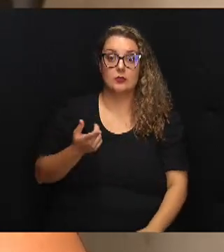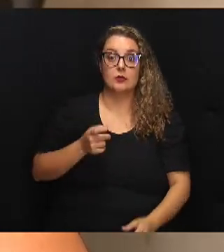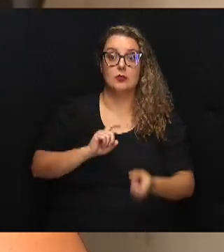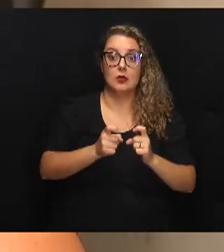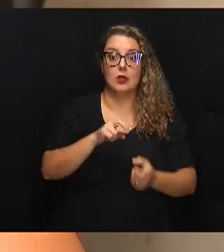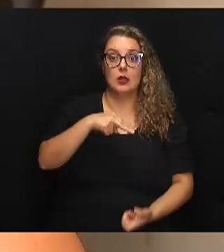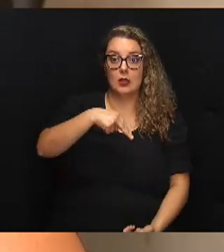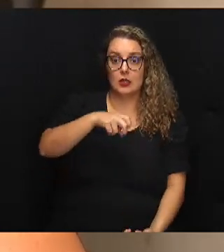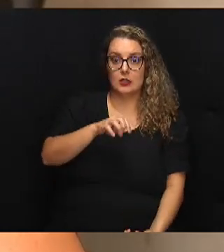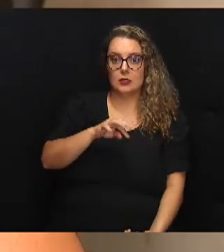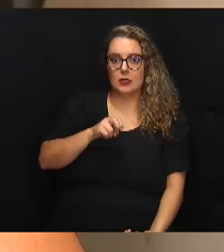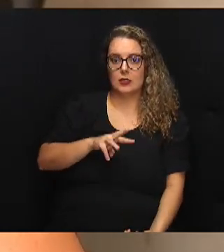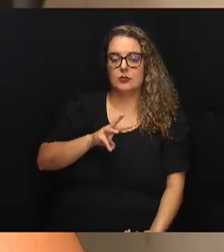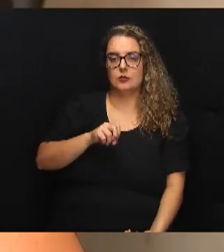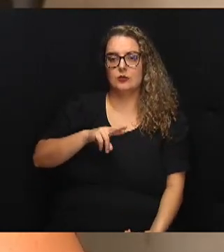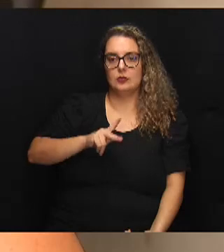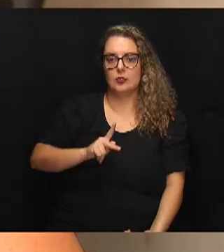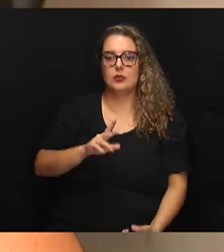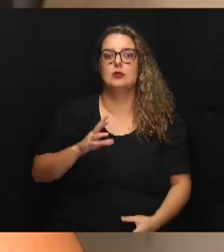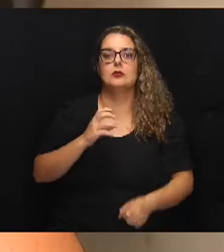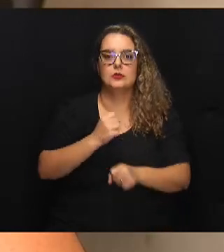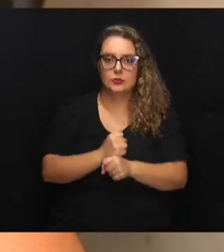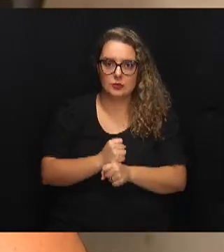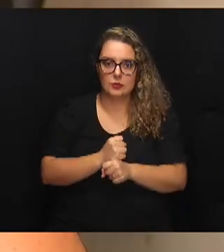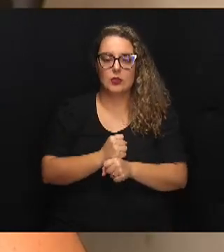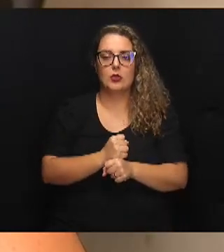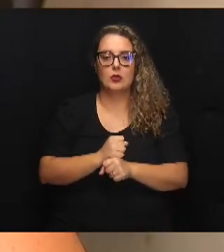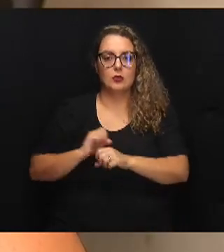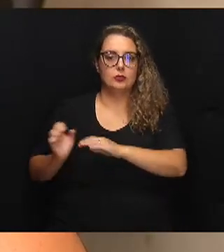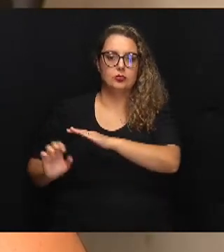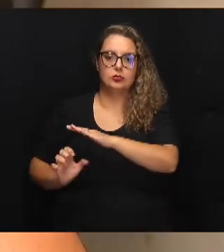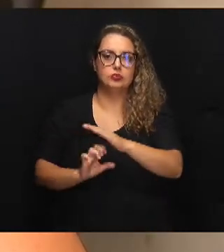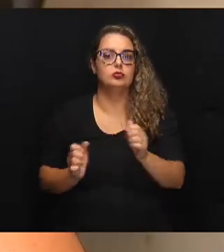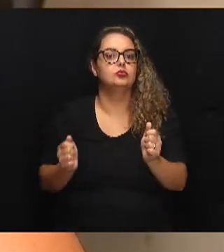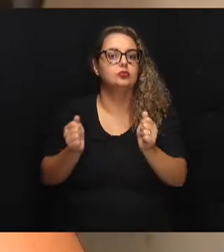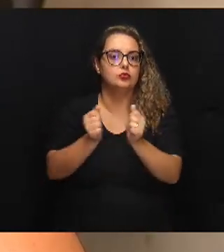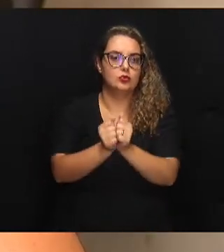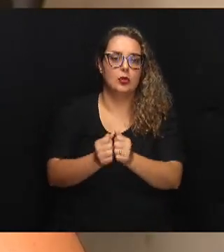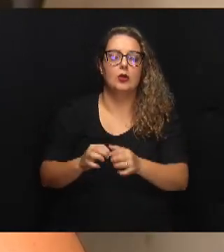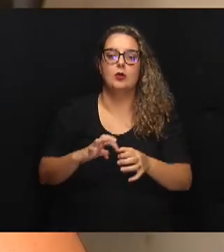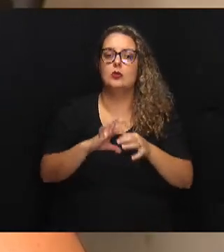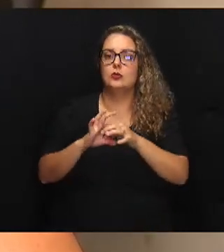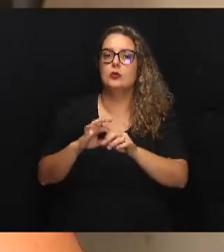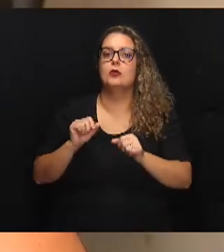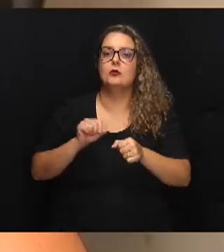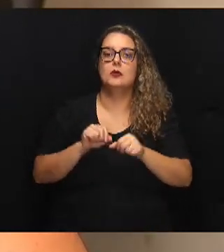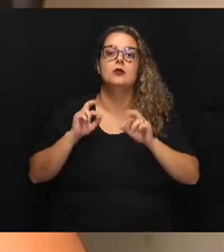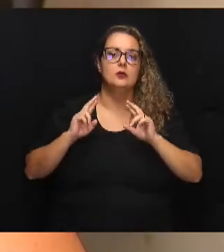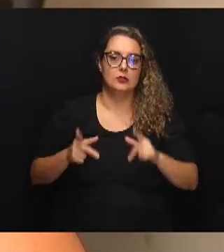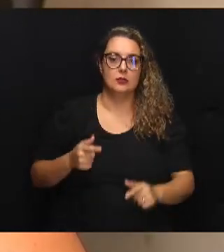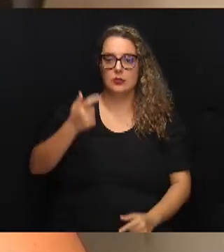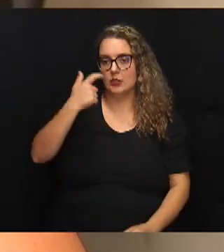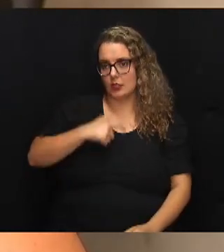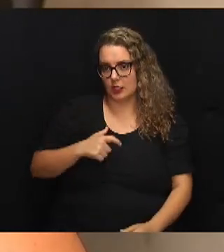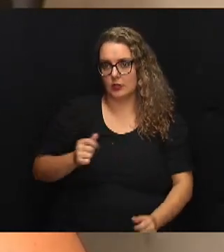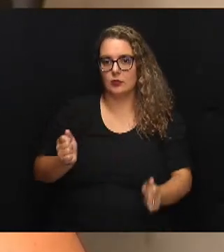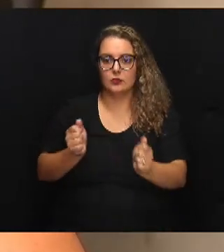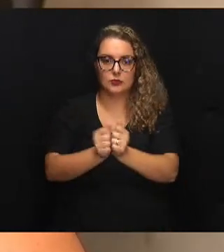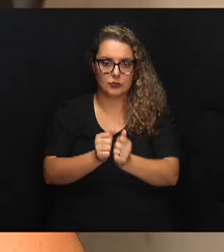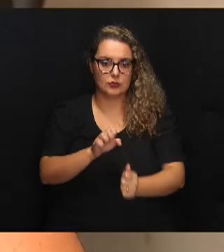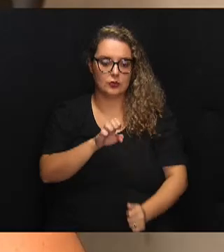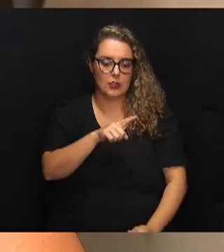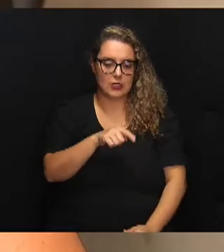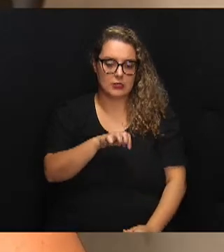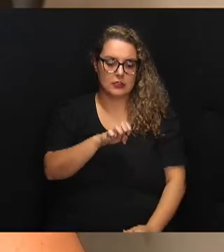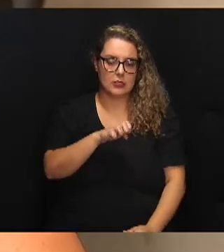networking soma, né? Os empreendedores juntos se unem e fazem a diferença. Então eu e Ezequiel pensamos